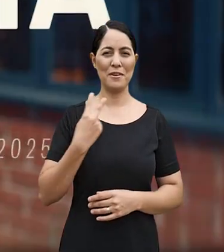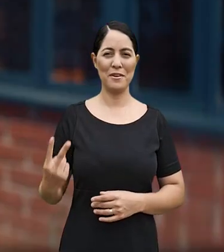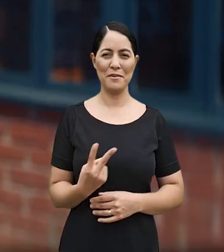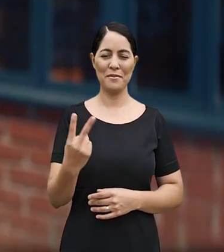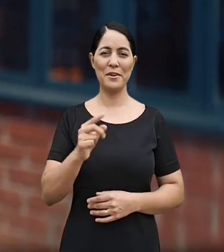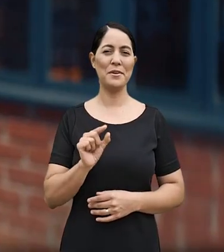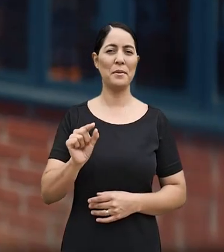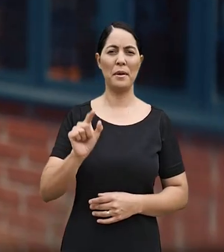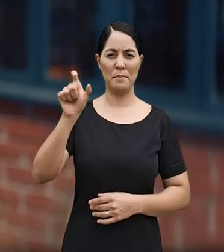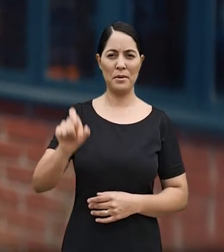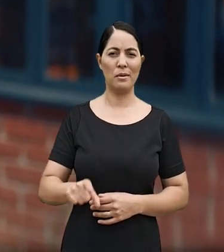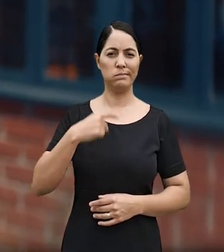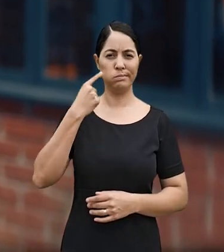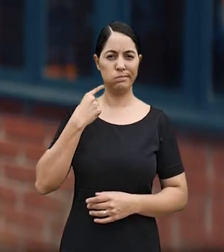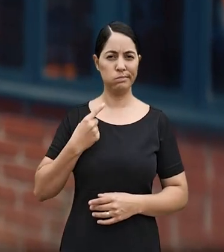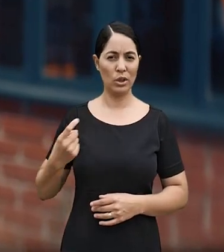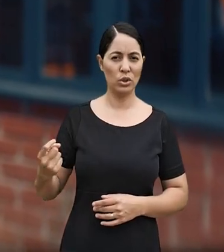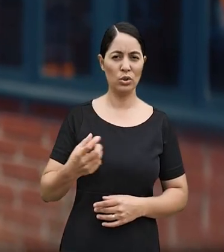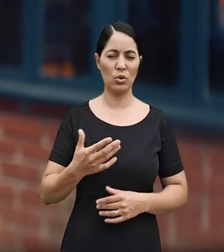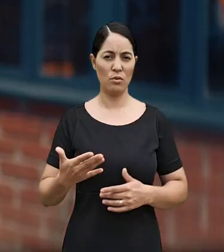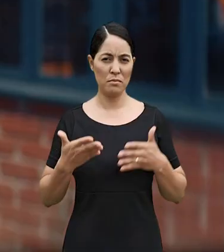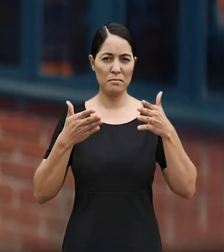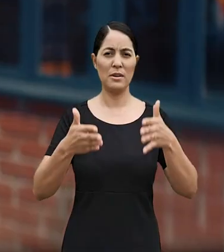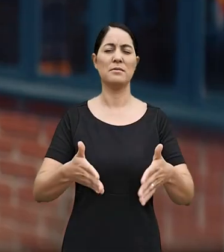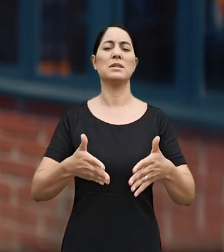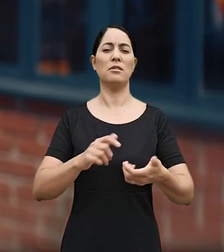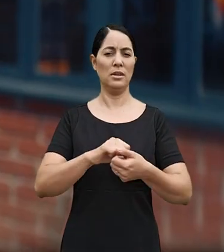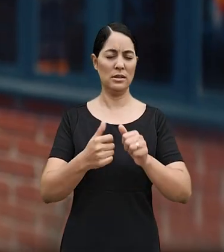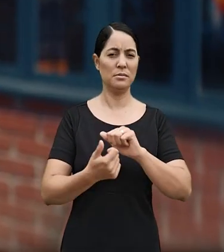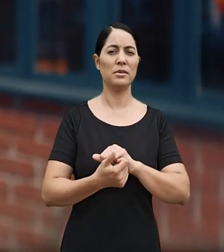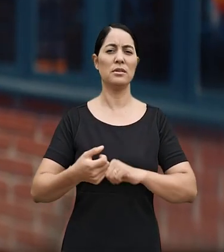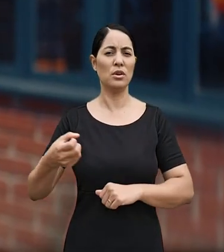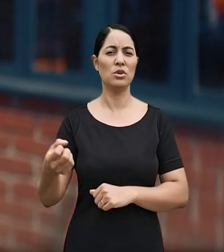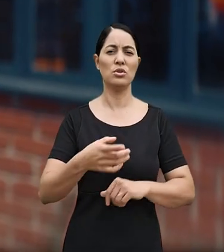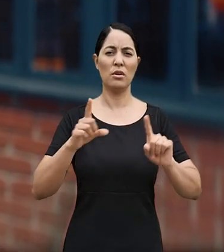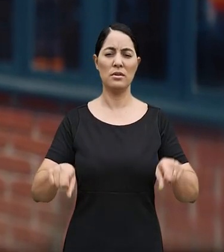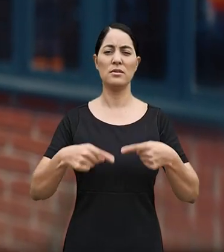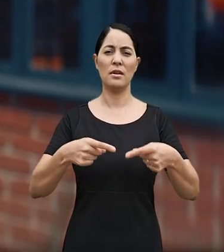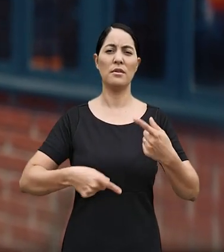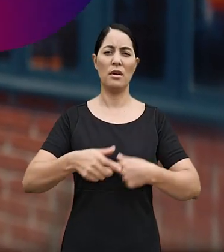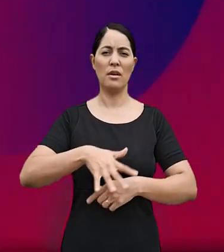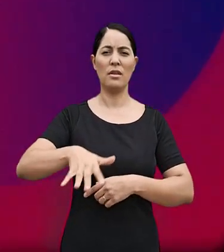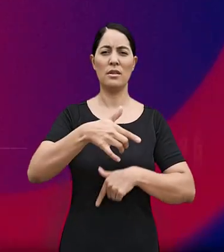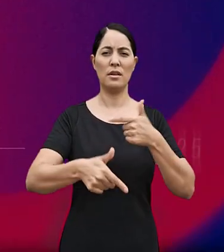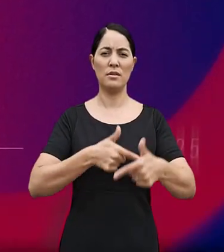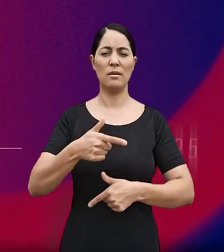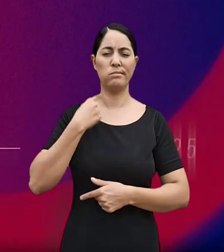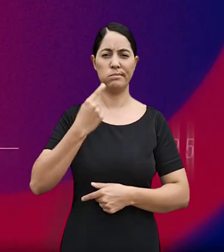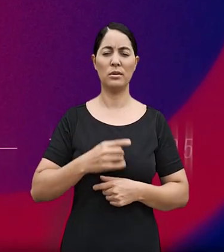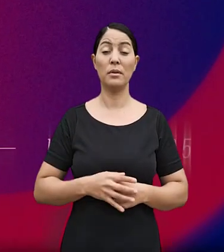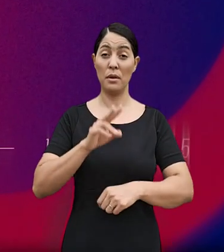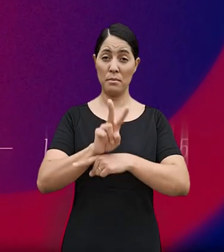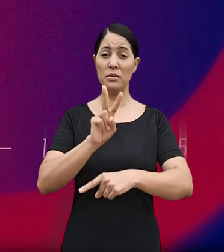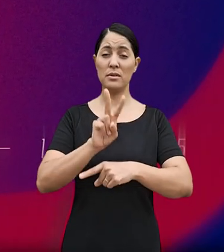Valorizamos quem está começando com ações que incentivam sua inserção e adaptação aos novos desafios do mercado.